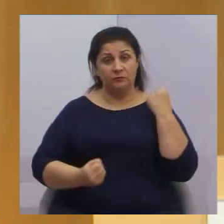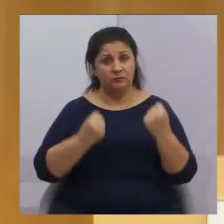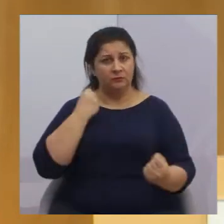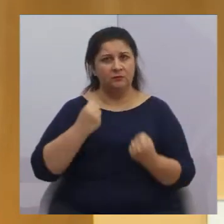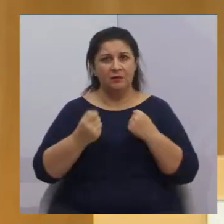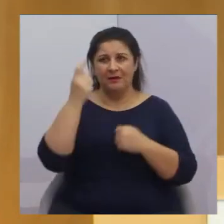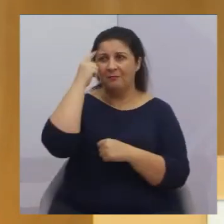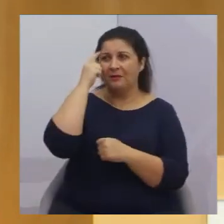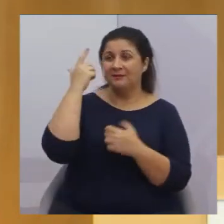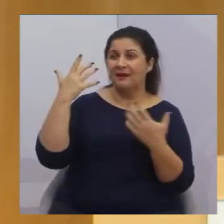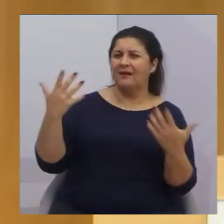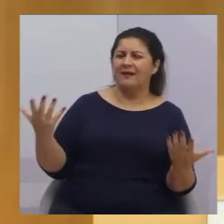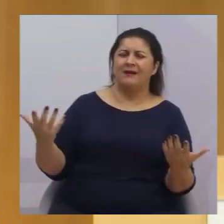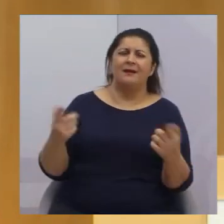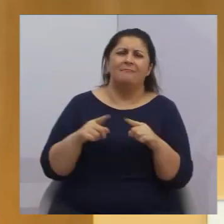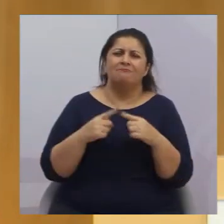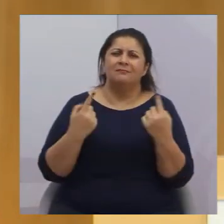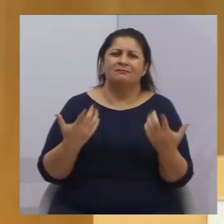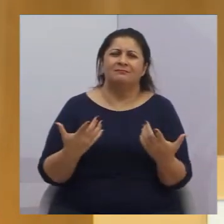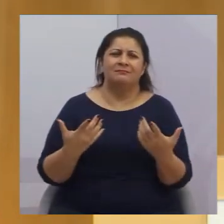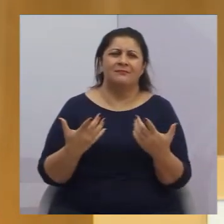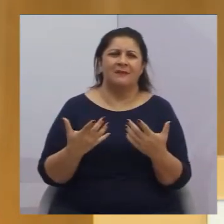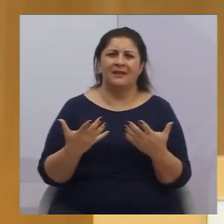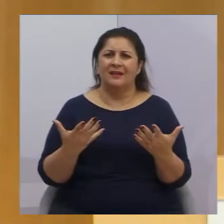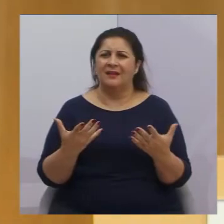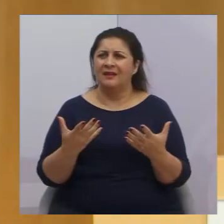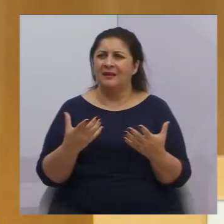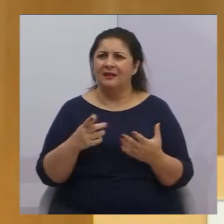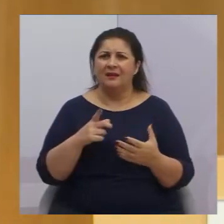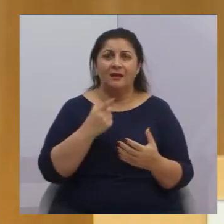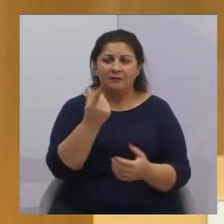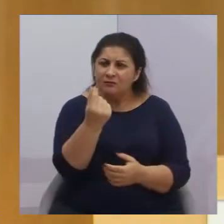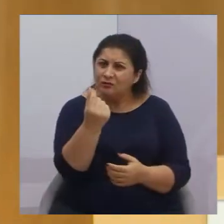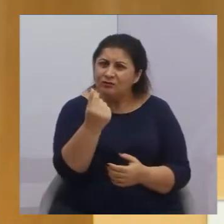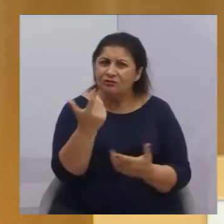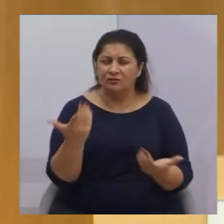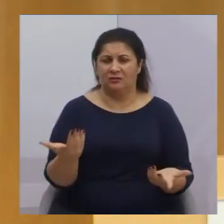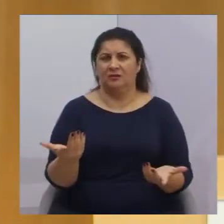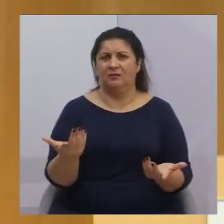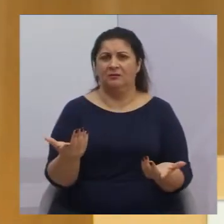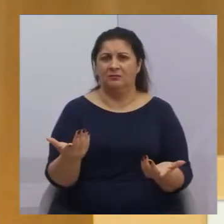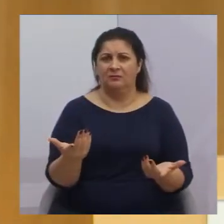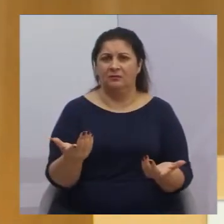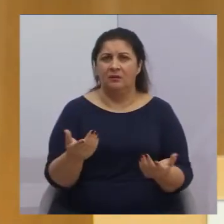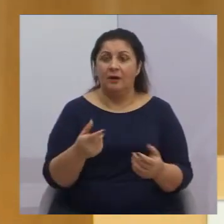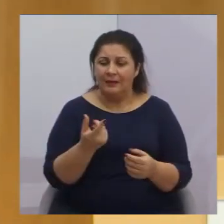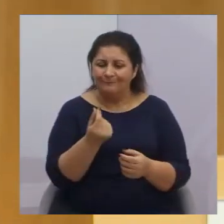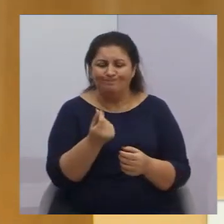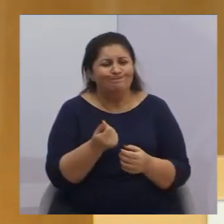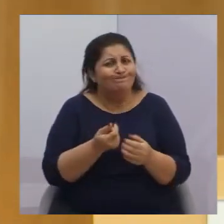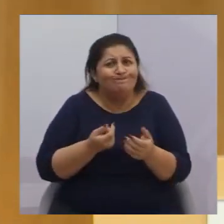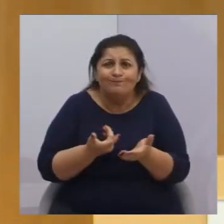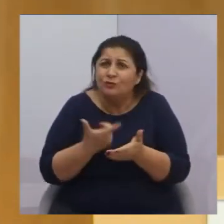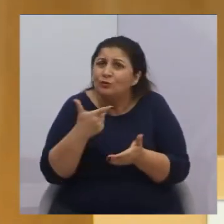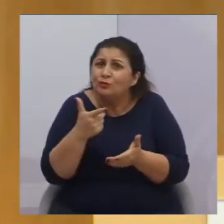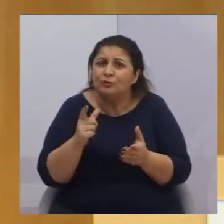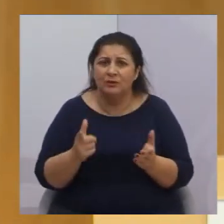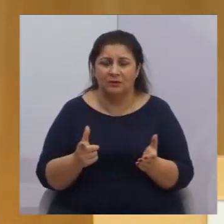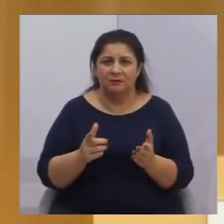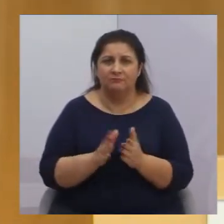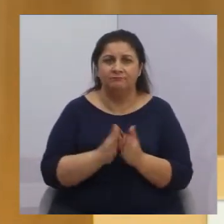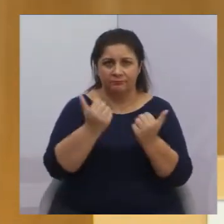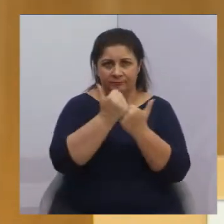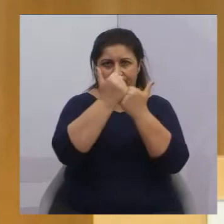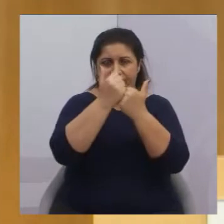pessoas pensam, mas poxa, isso tem gastos, hoje a gente está com os gastos contidos e tudo mais, hoje